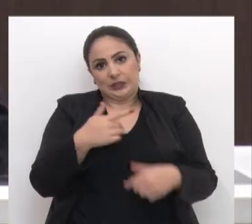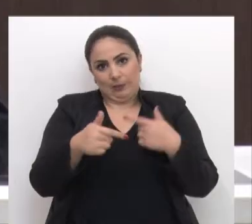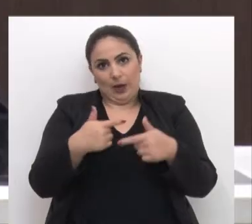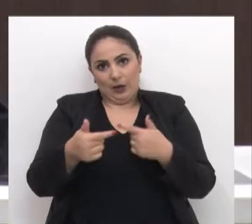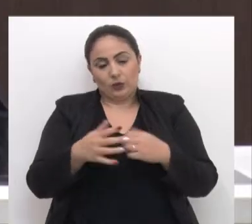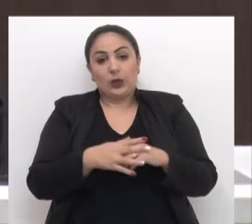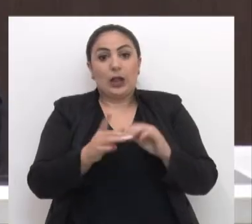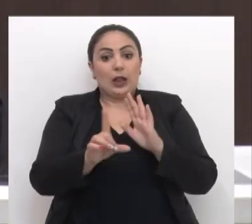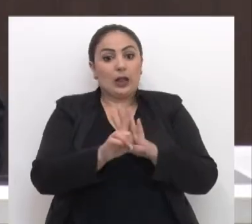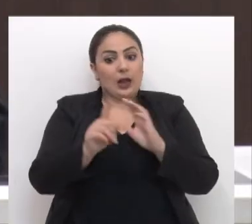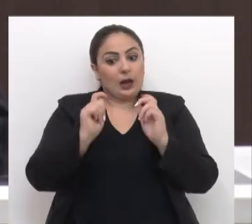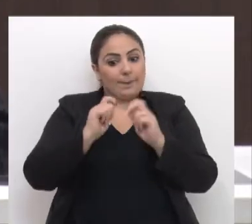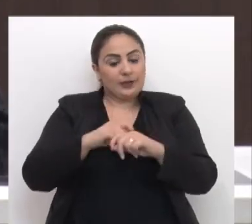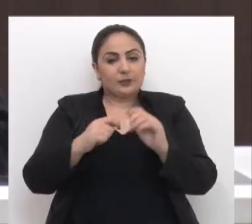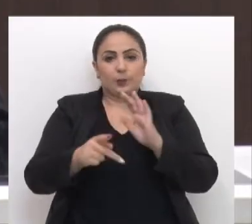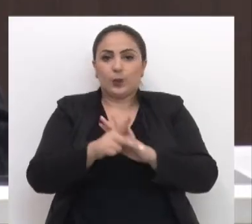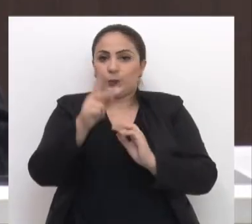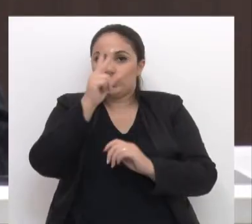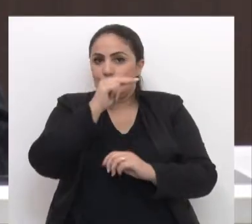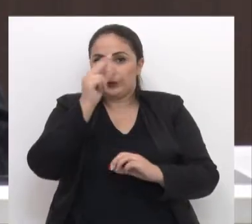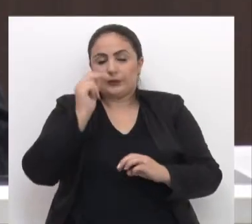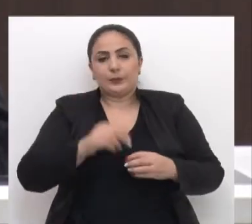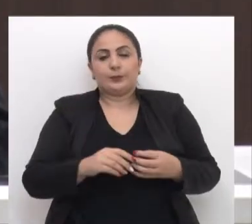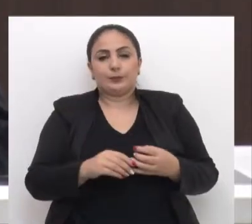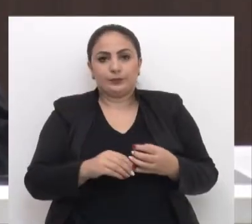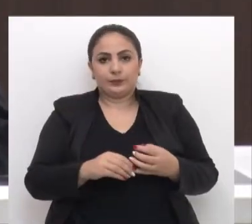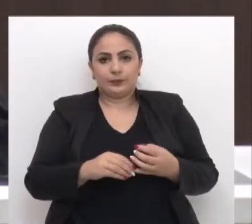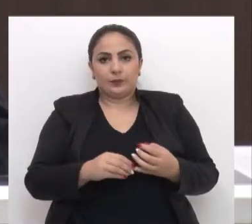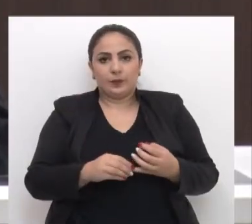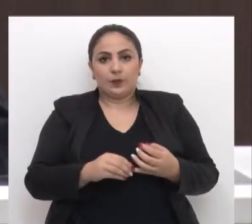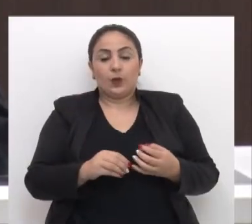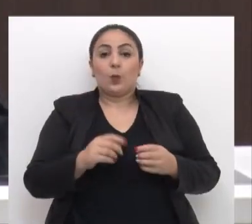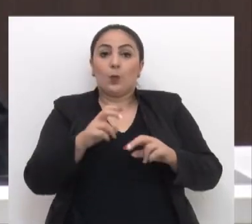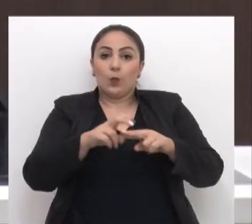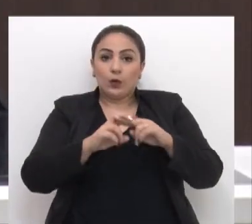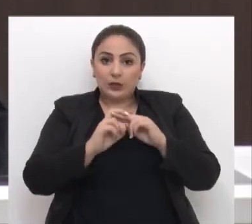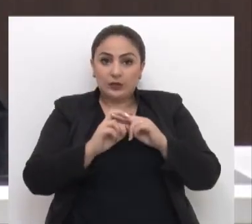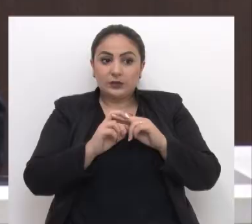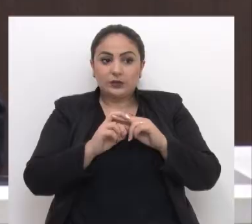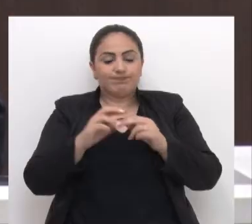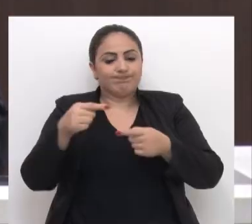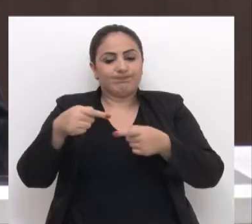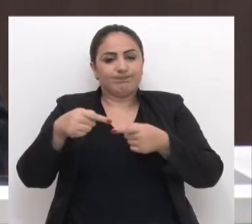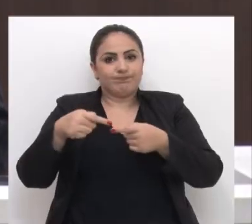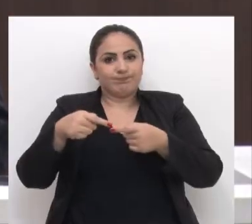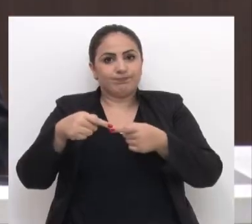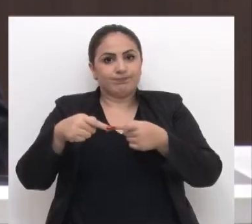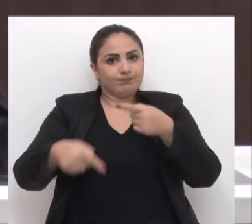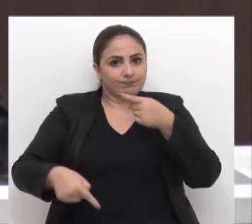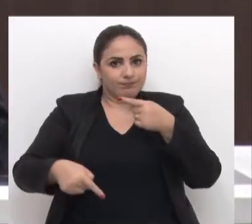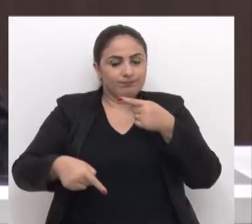de Saúde, que por lei é competência do Poder Executivo, sendo, portanto,